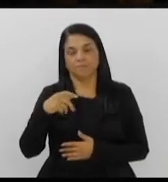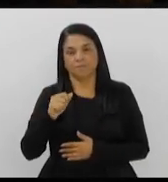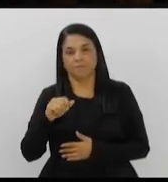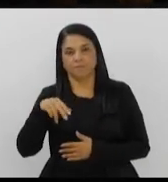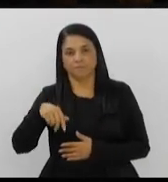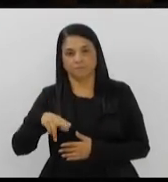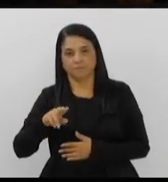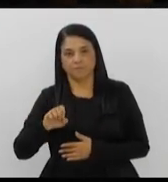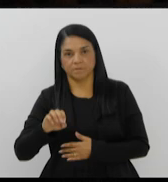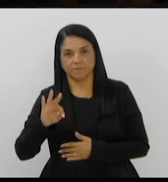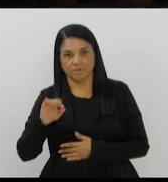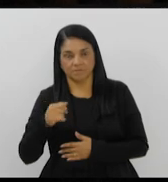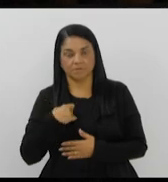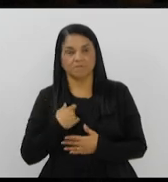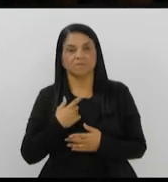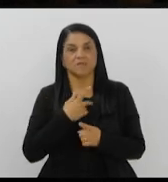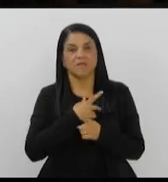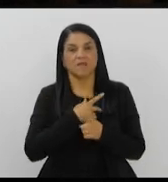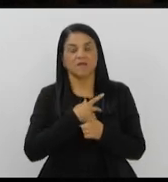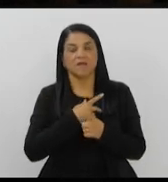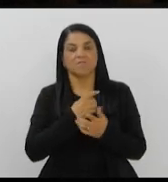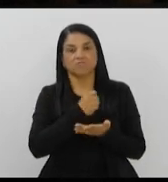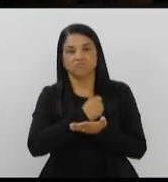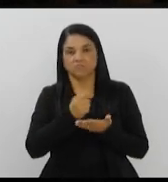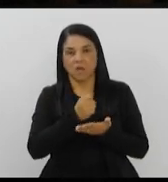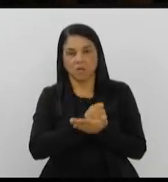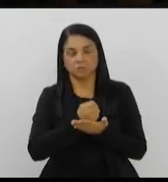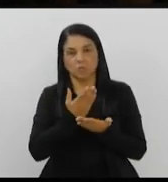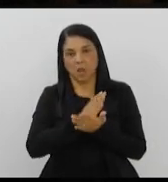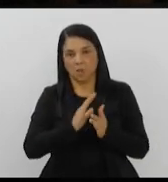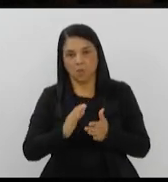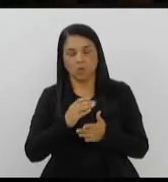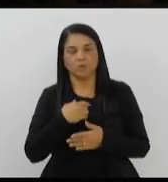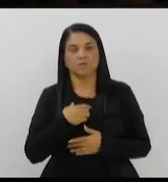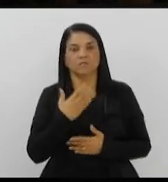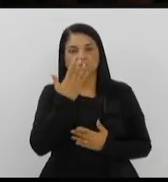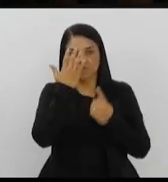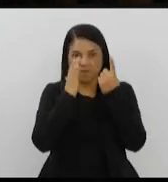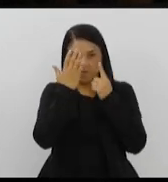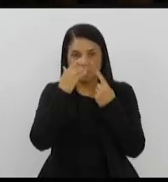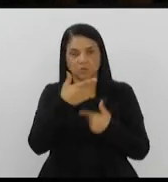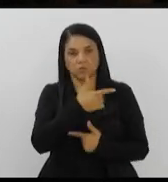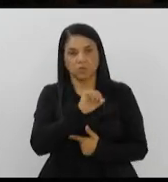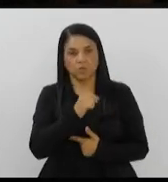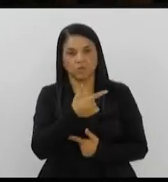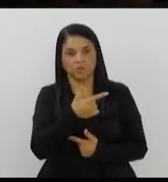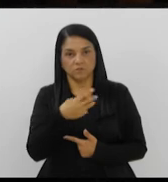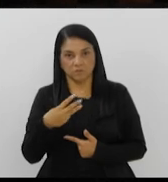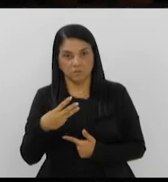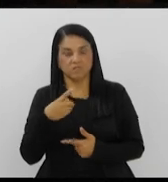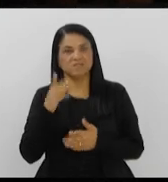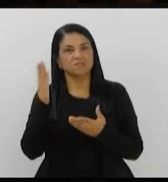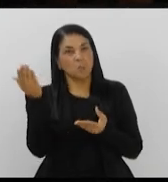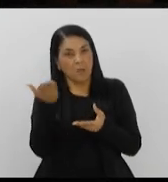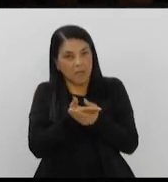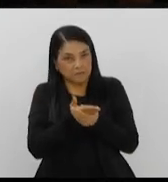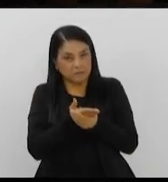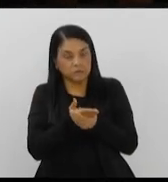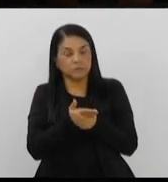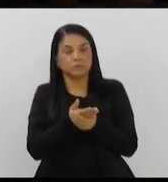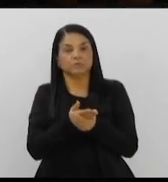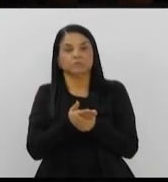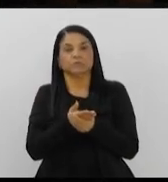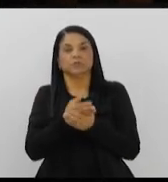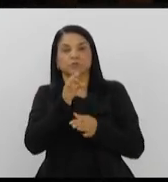venceu em fevereiro de 2023. Naquela ocasião, tinha uma ação na justiça movida pelo Ministério